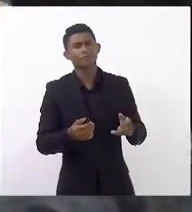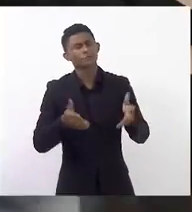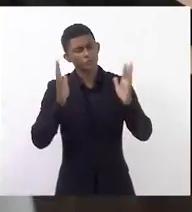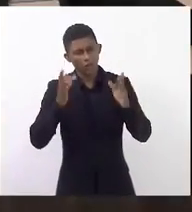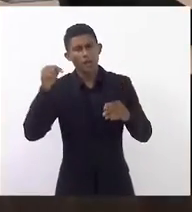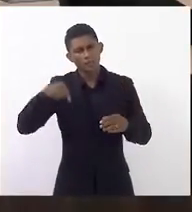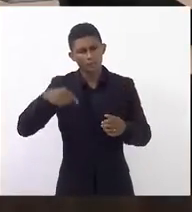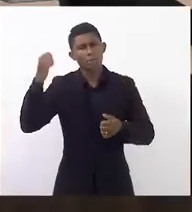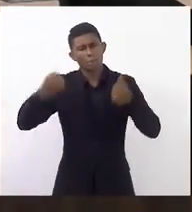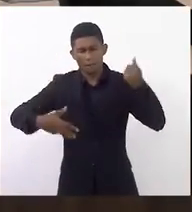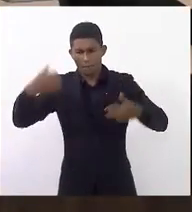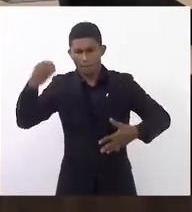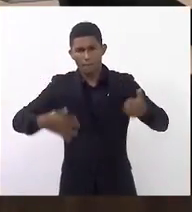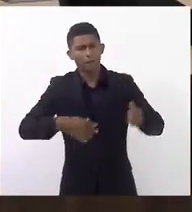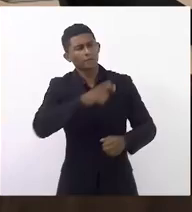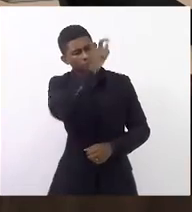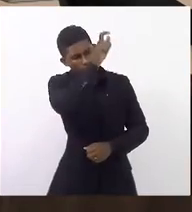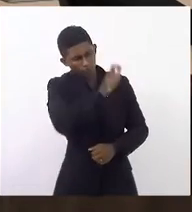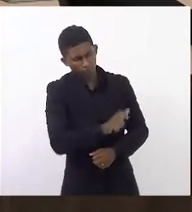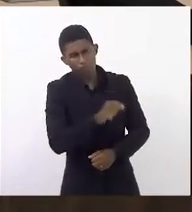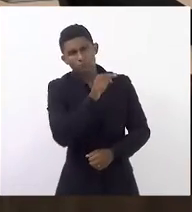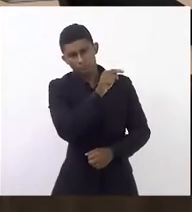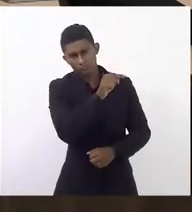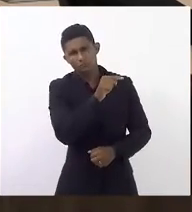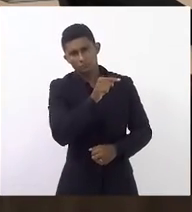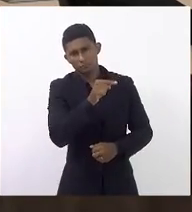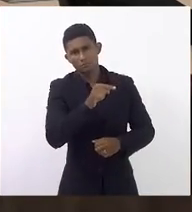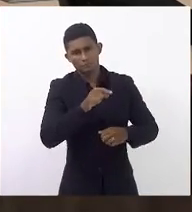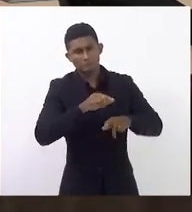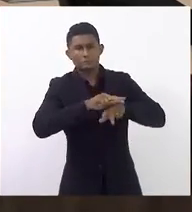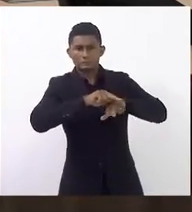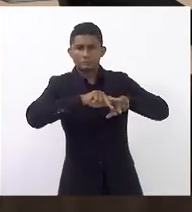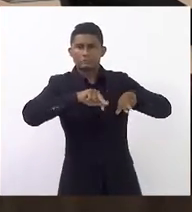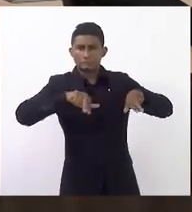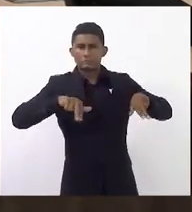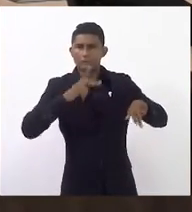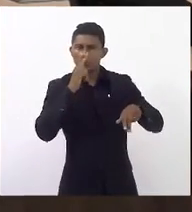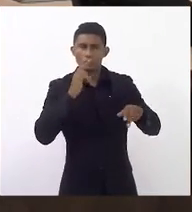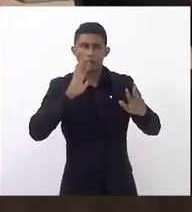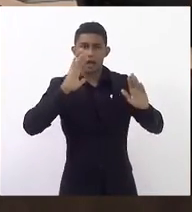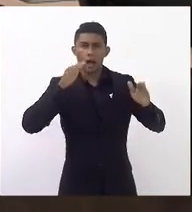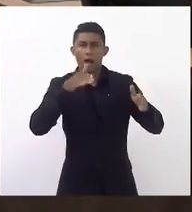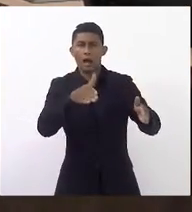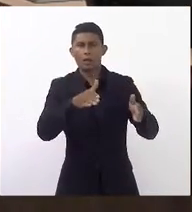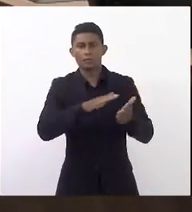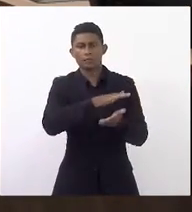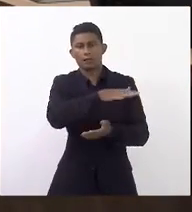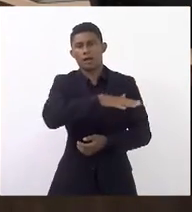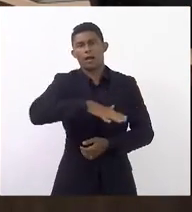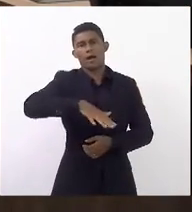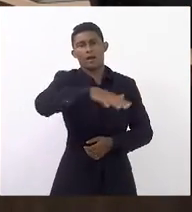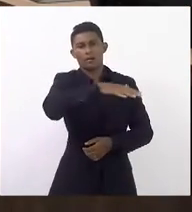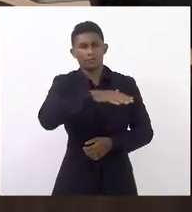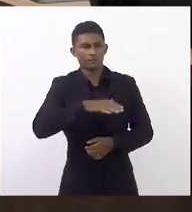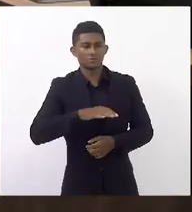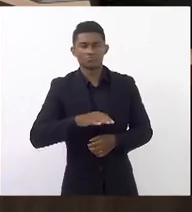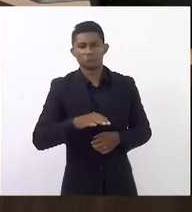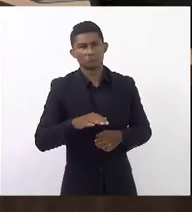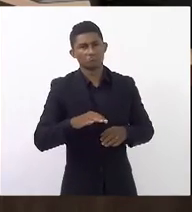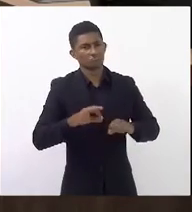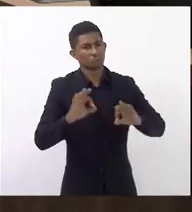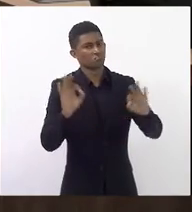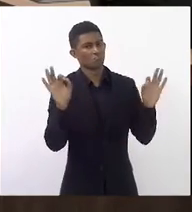expostas aqui do perfil técnico do indicado não ser voltado para a área que a gente está discutindo, que é da